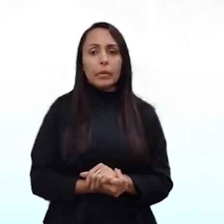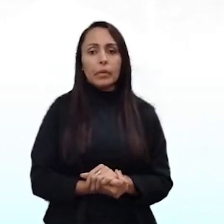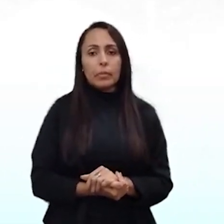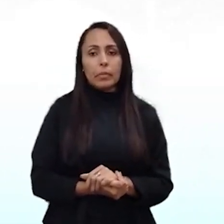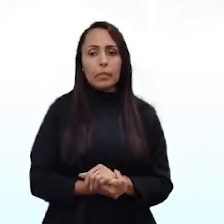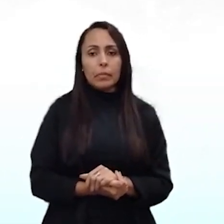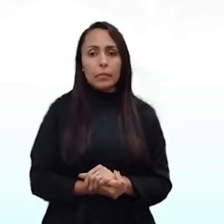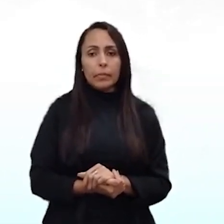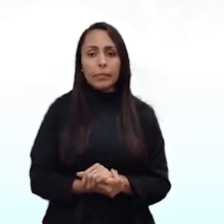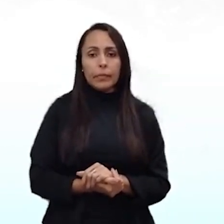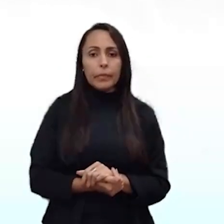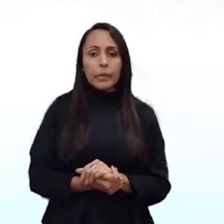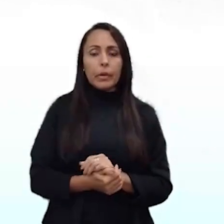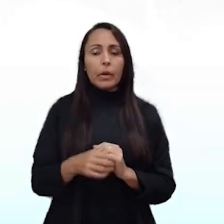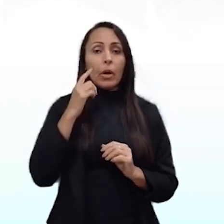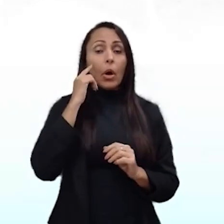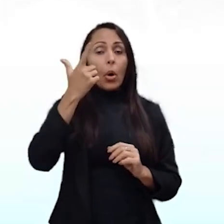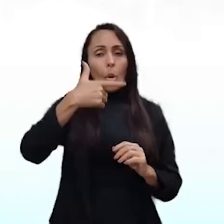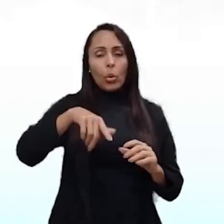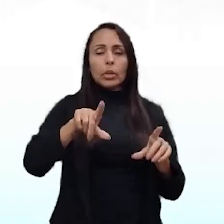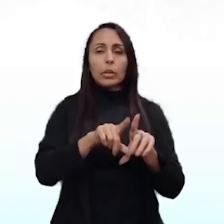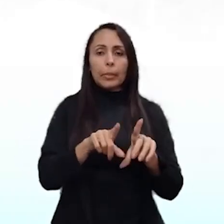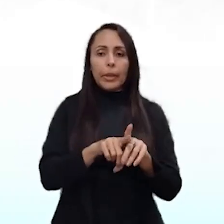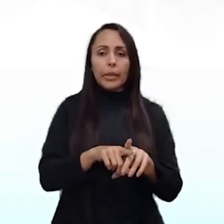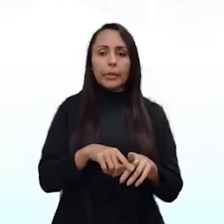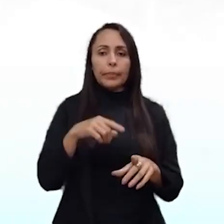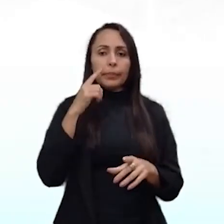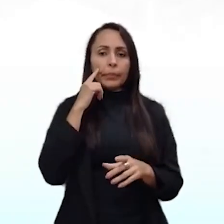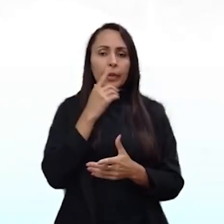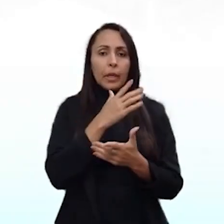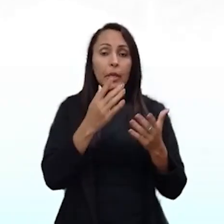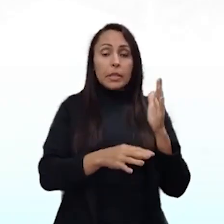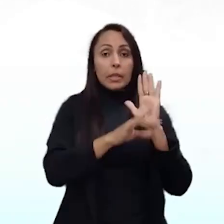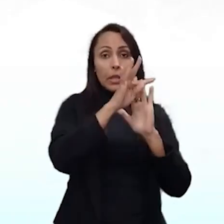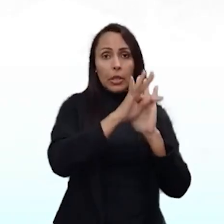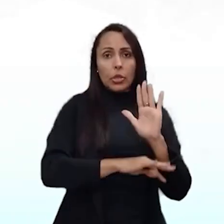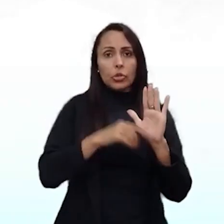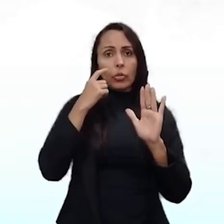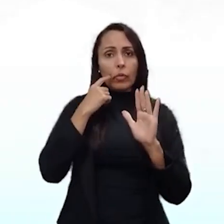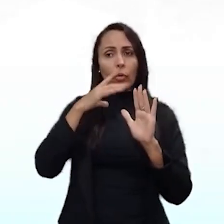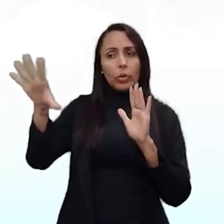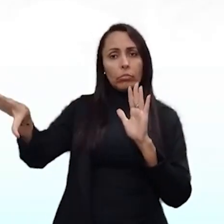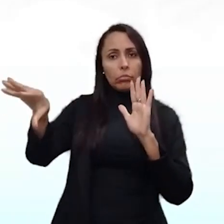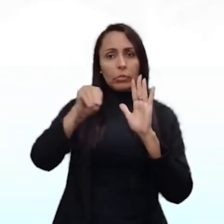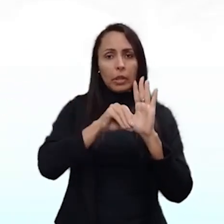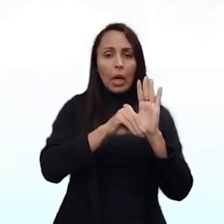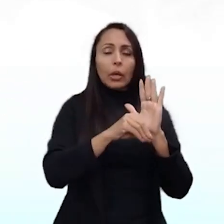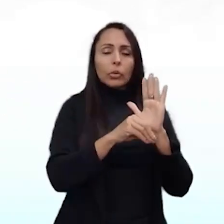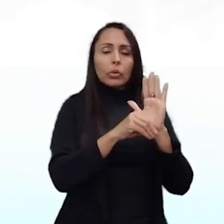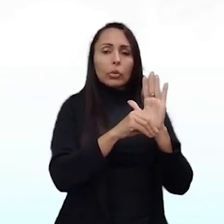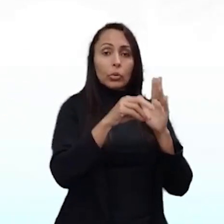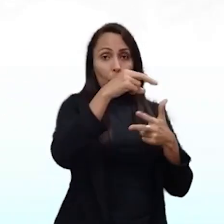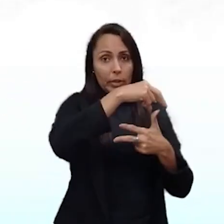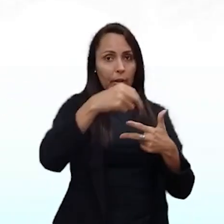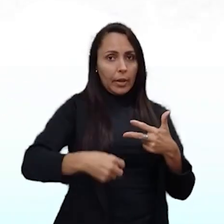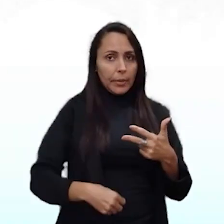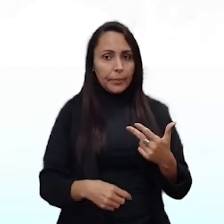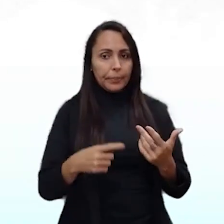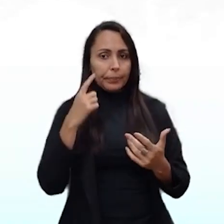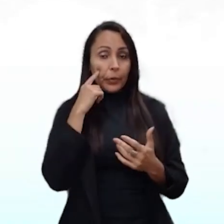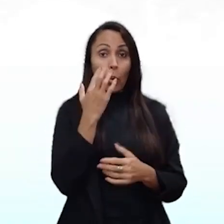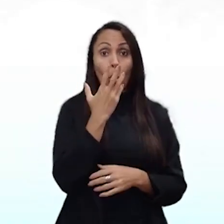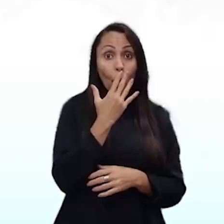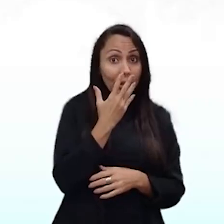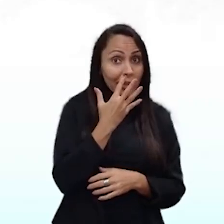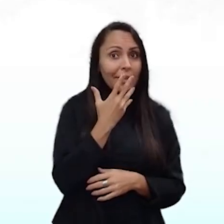linguagem mista. Outra questão aí, esse texto foi tirado do Enem. Olha lá,